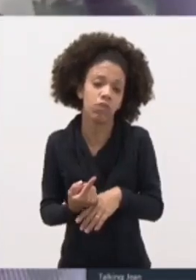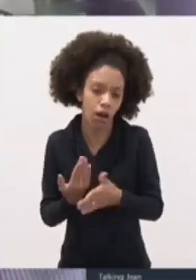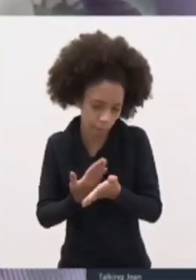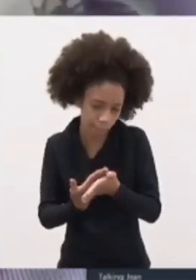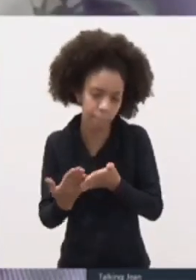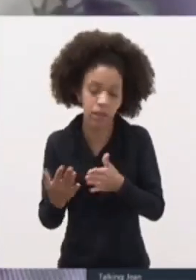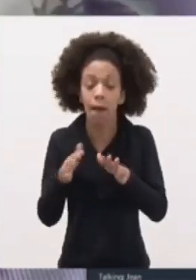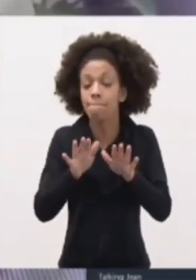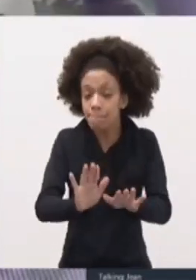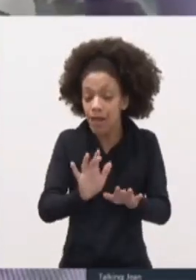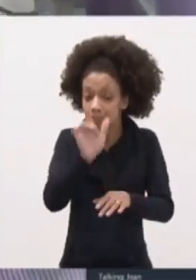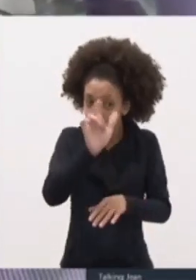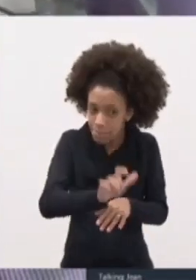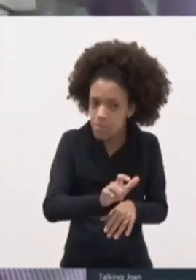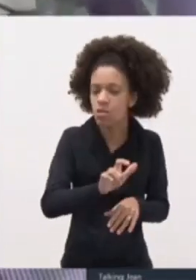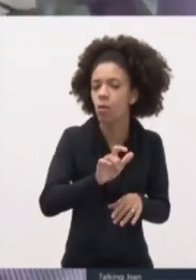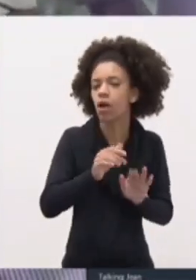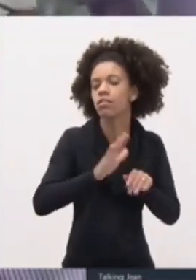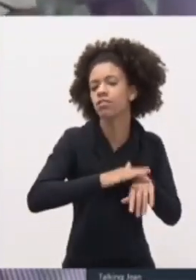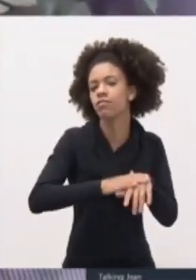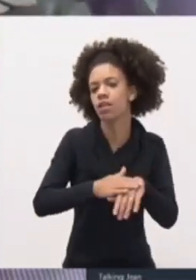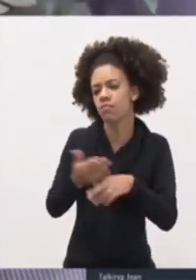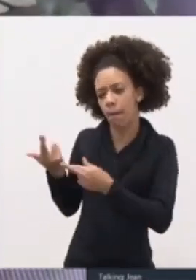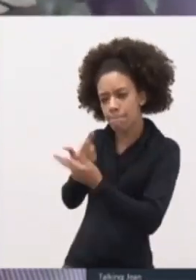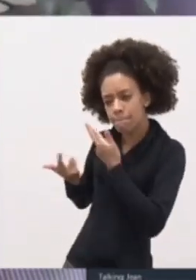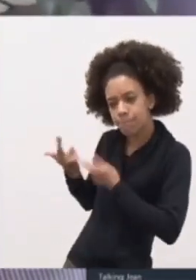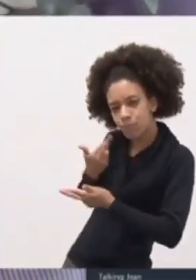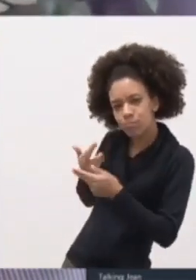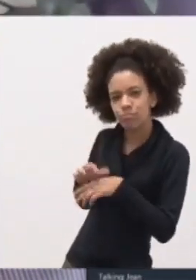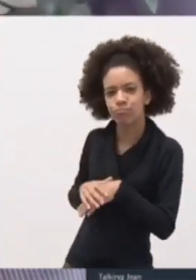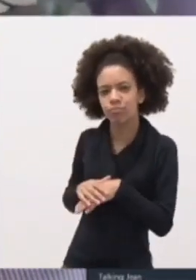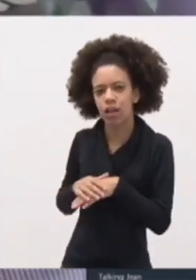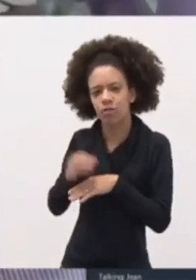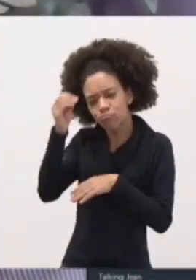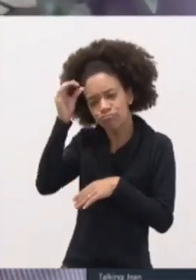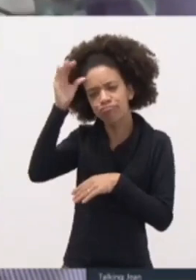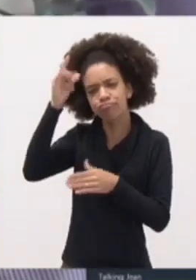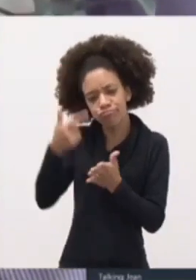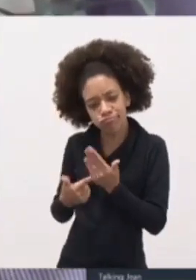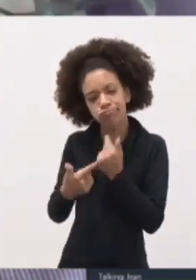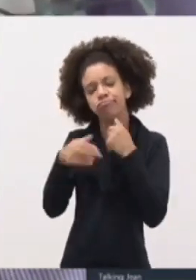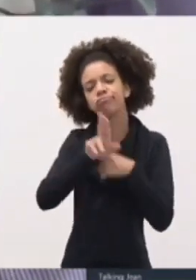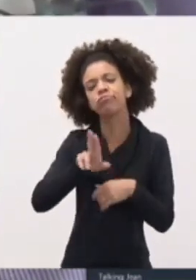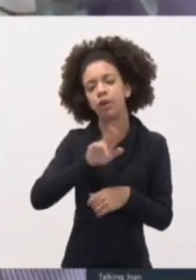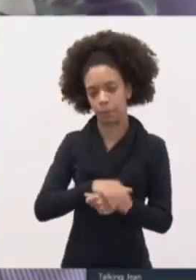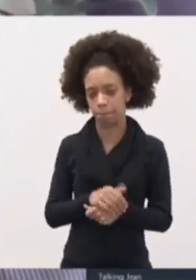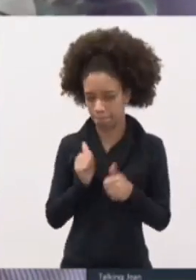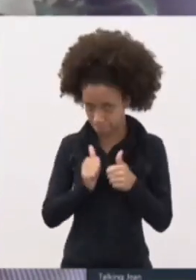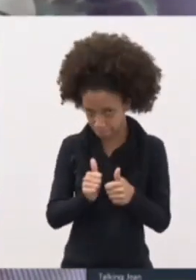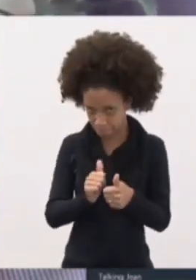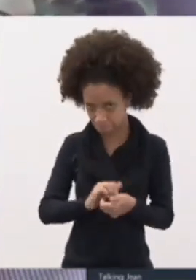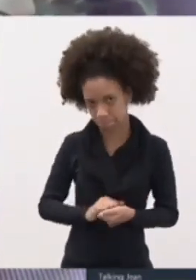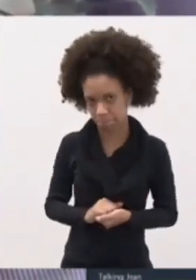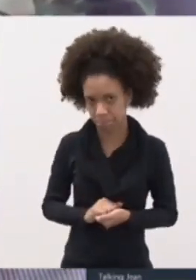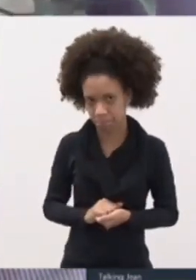isso. Mas quem fez, então, posta lá para a gente no chat qual foi o nível de apropriação da tecnologia que teve, tá bem?